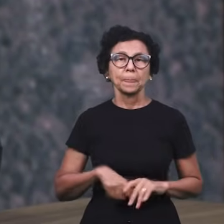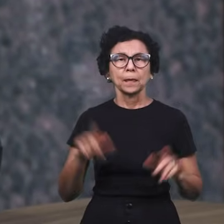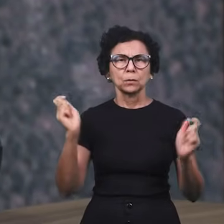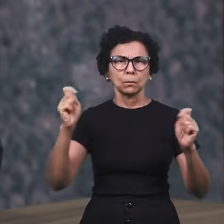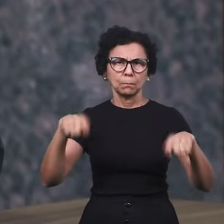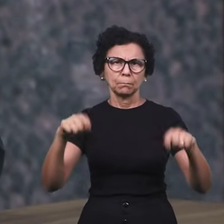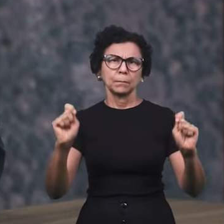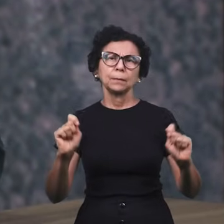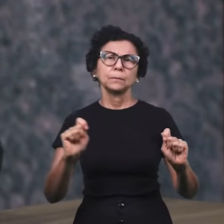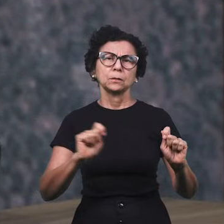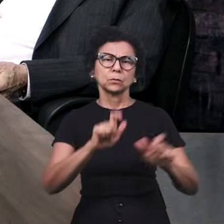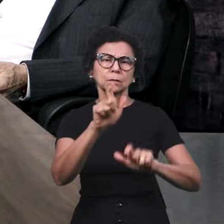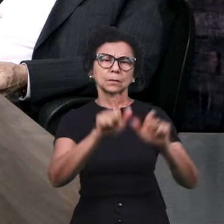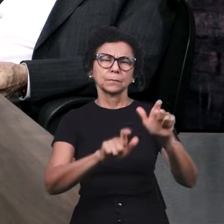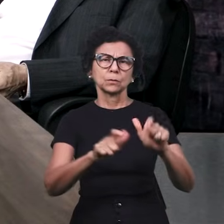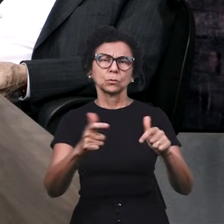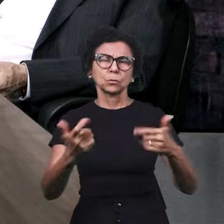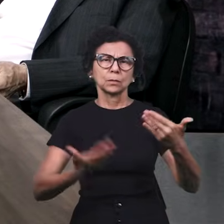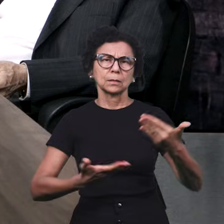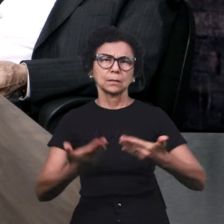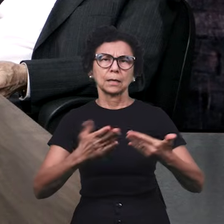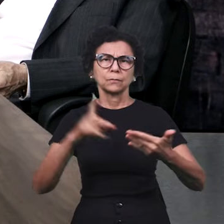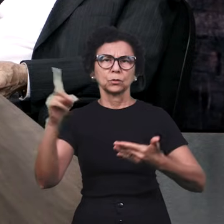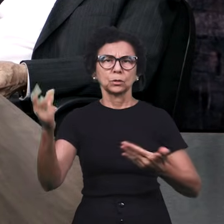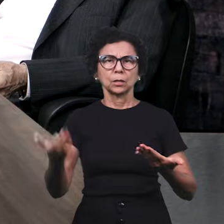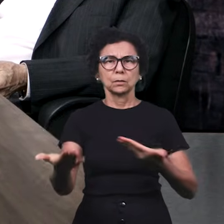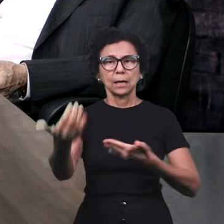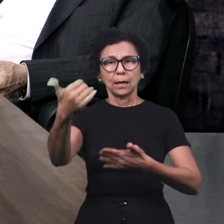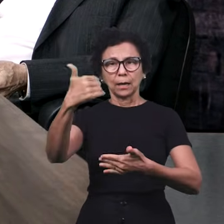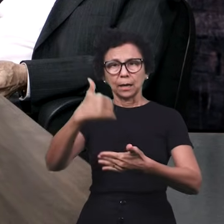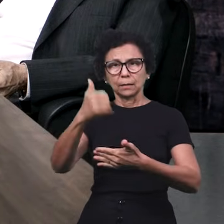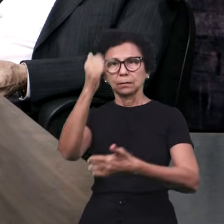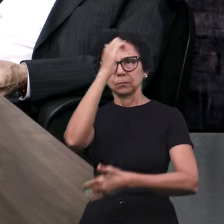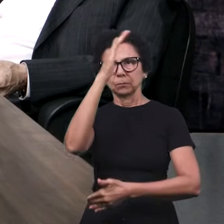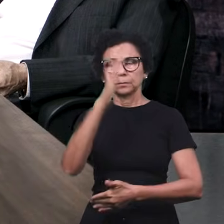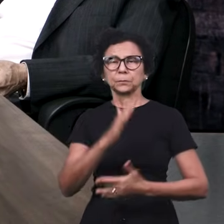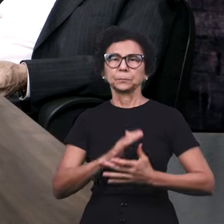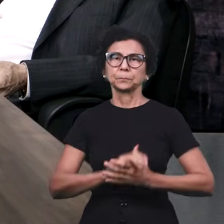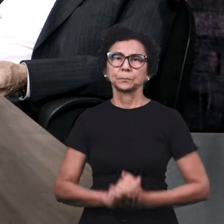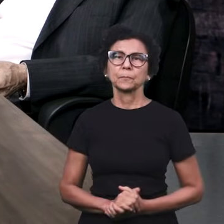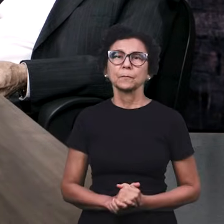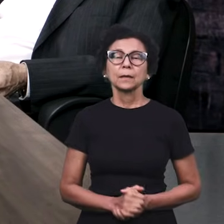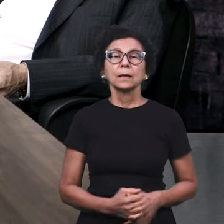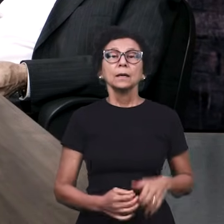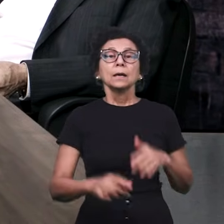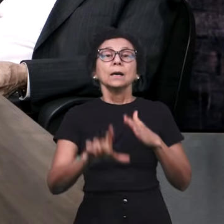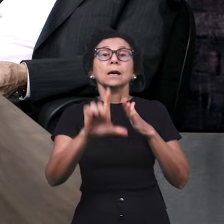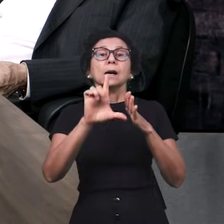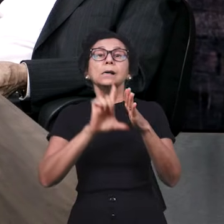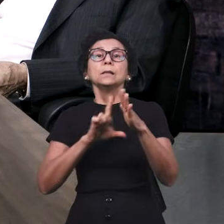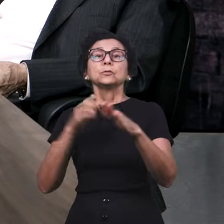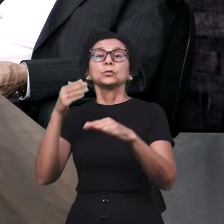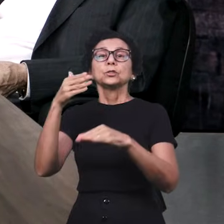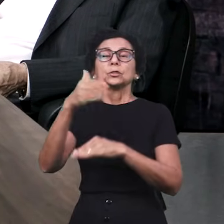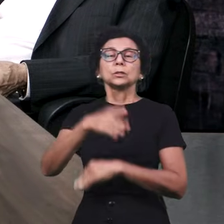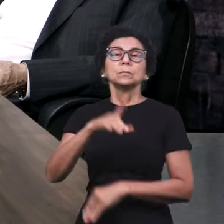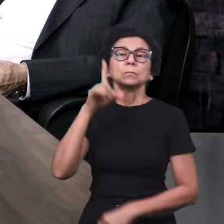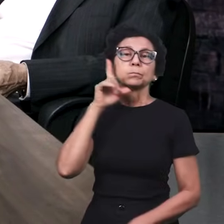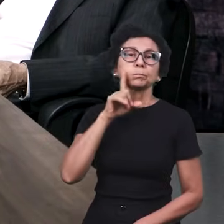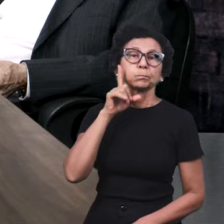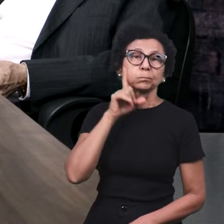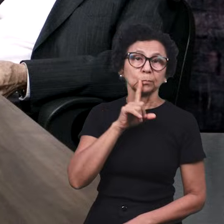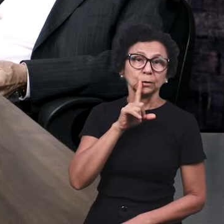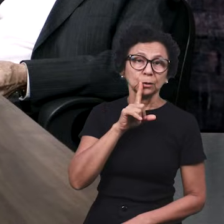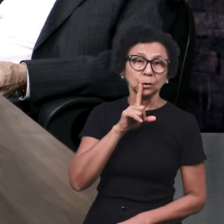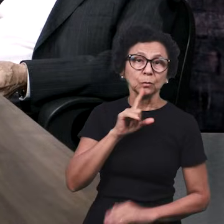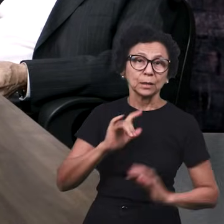Por sinal, pastor Antônio Carlos, antes dos calvinistas chegarem lá nos Estados Unidos, ele já tinha estado aqui no Brasil, no